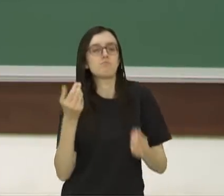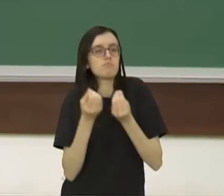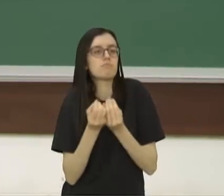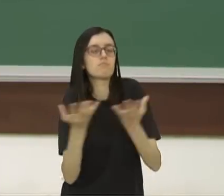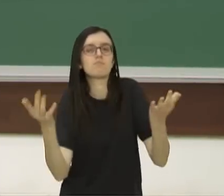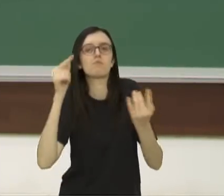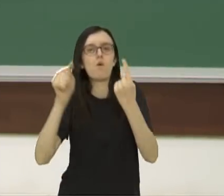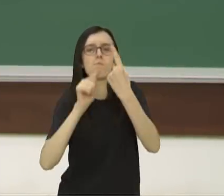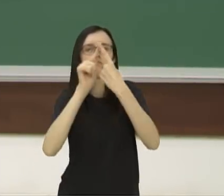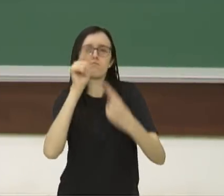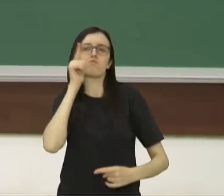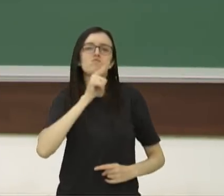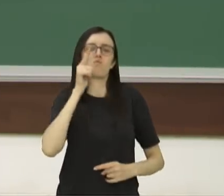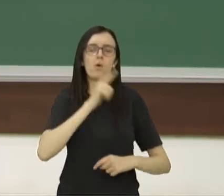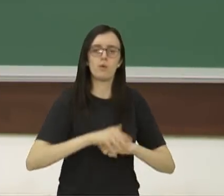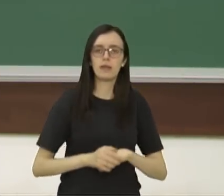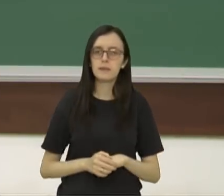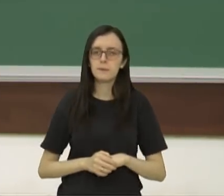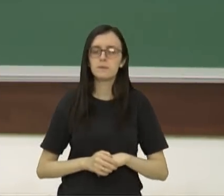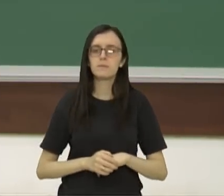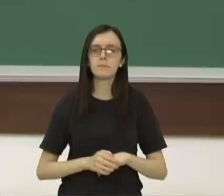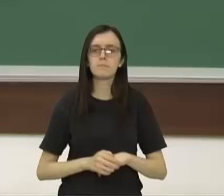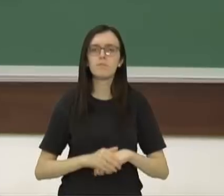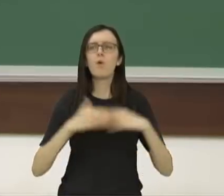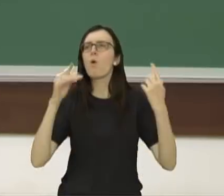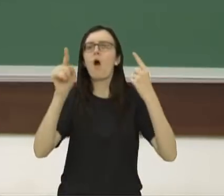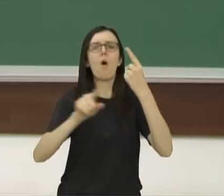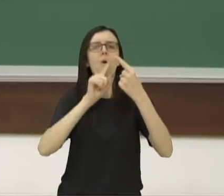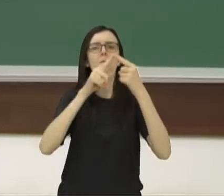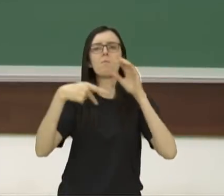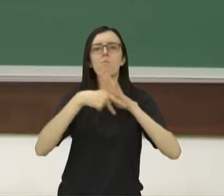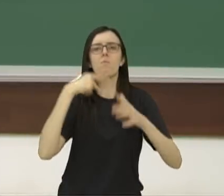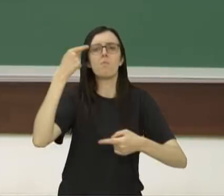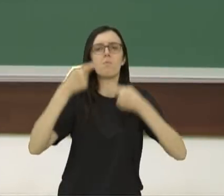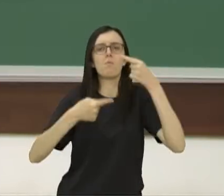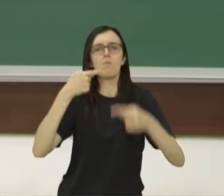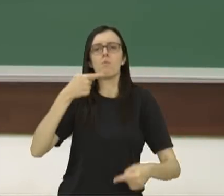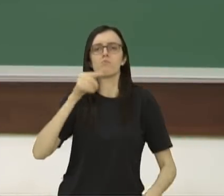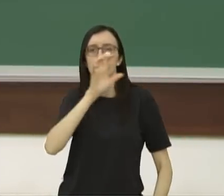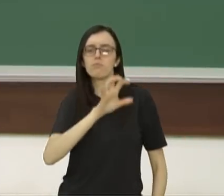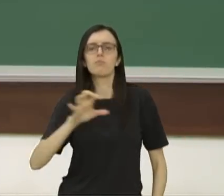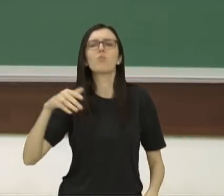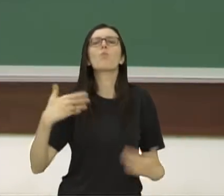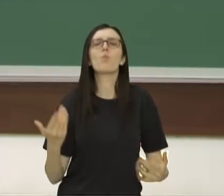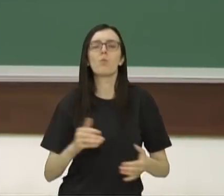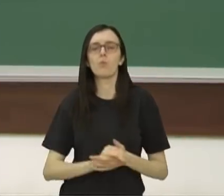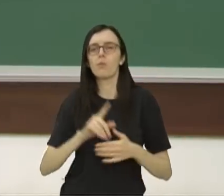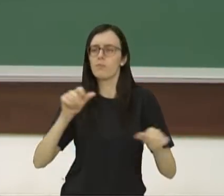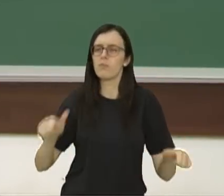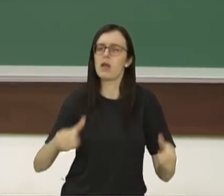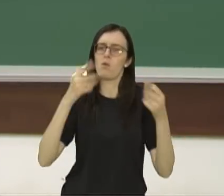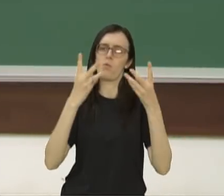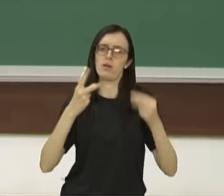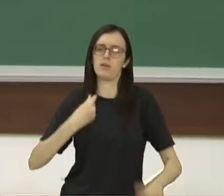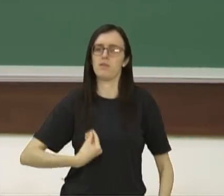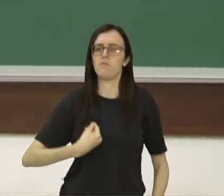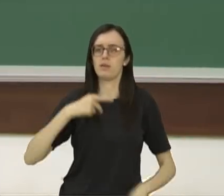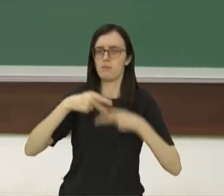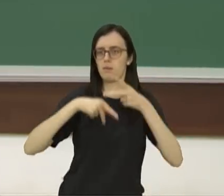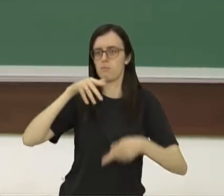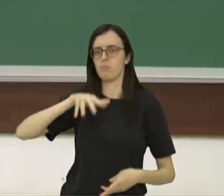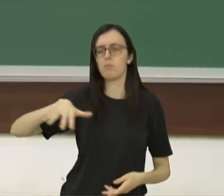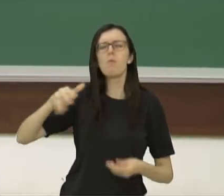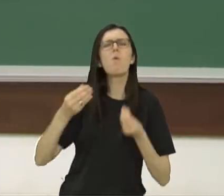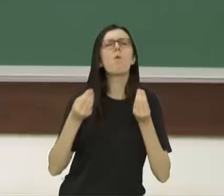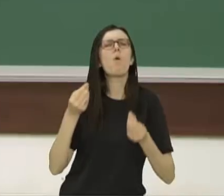quê? Objetivos, né? Então, qual que é o objetivo da política de desenvolvimento regional? Melhorar a qualidade de vida da população.